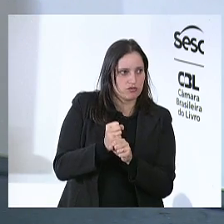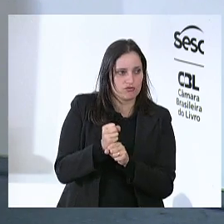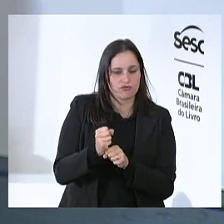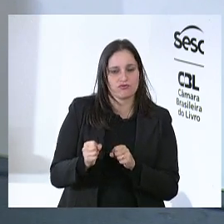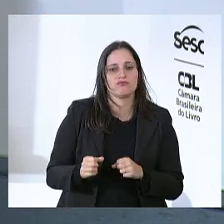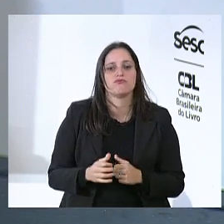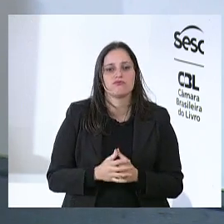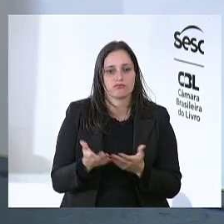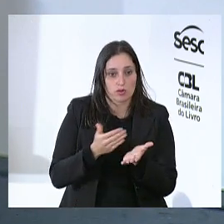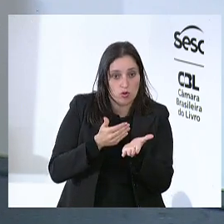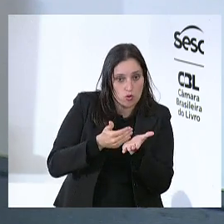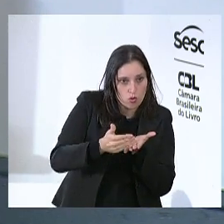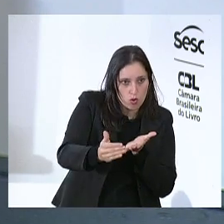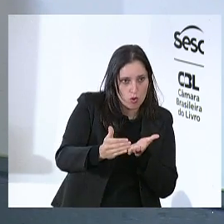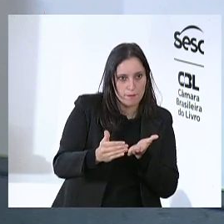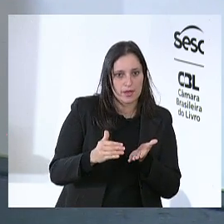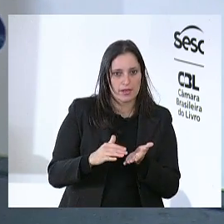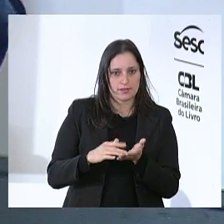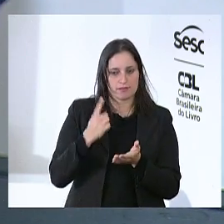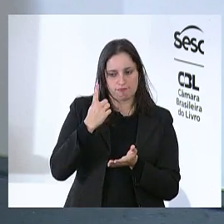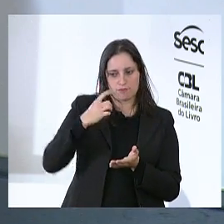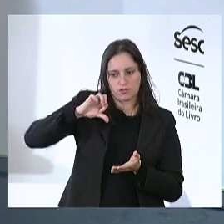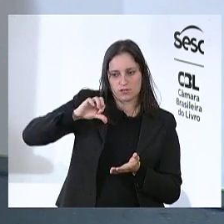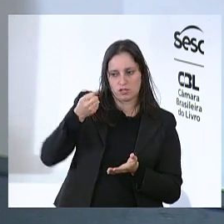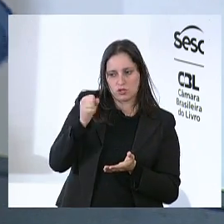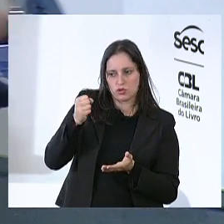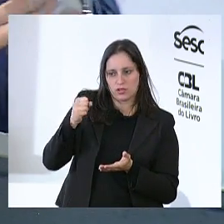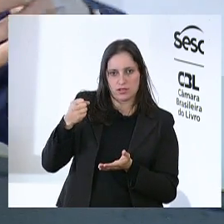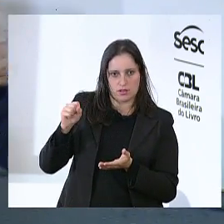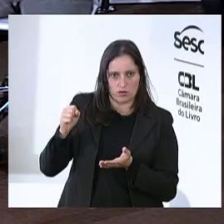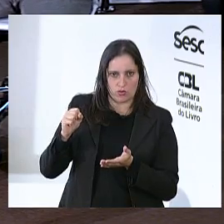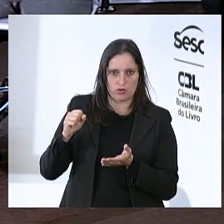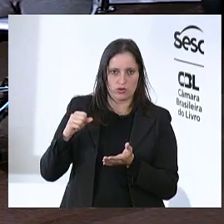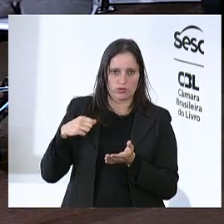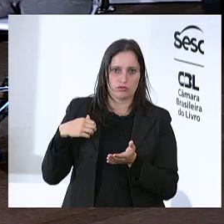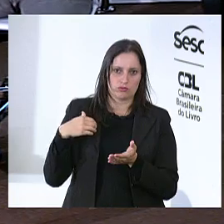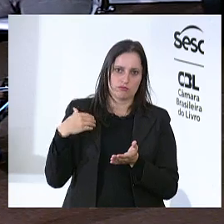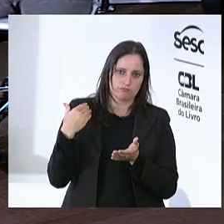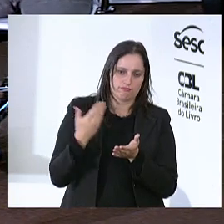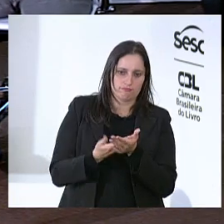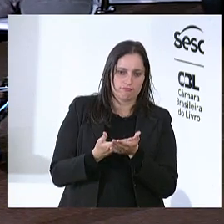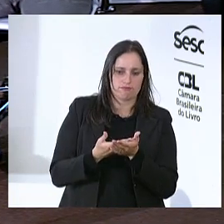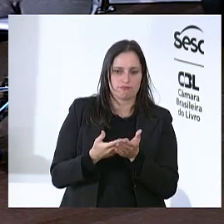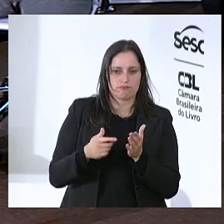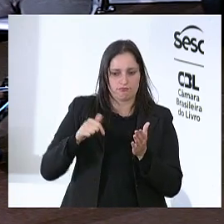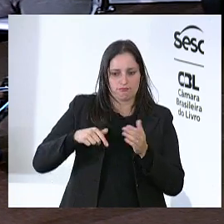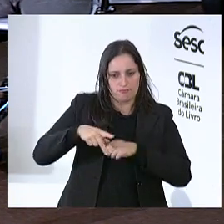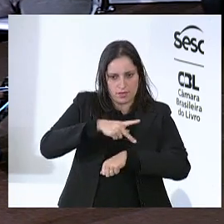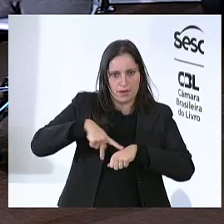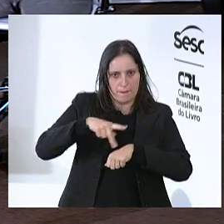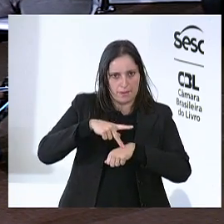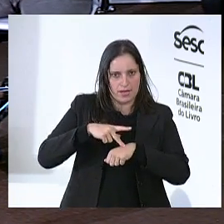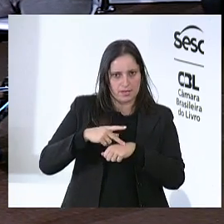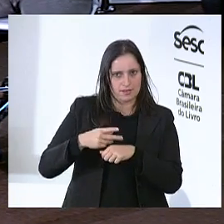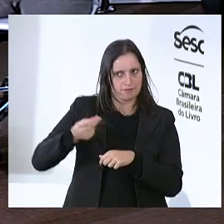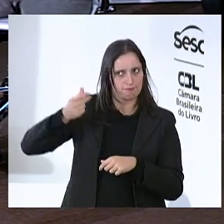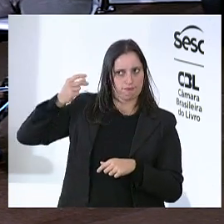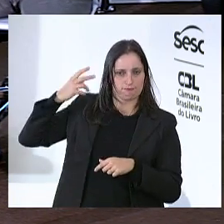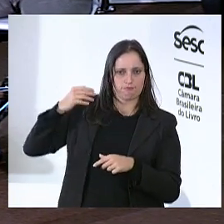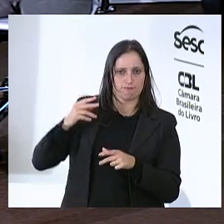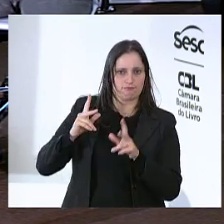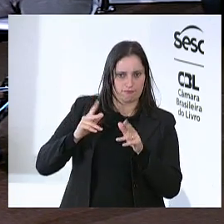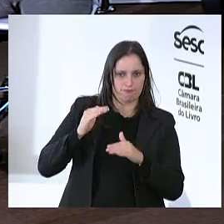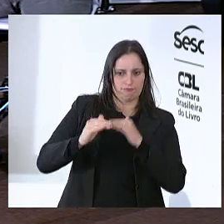se dinamiza com a Constituição de 88, que devolve regras do jogo ao país. Depois, com a ruptura